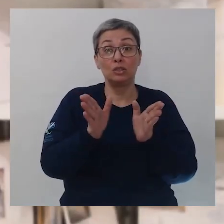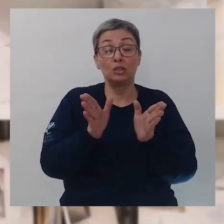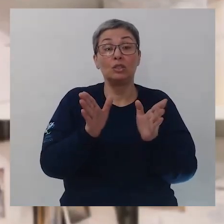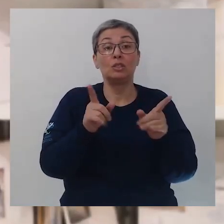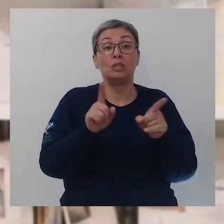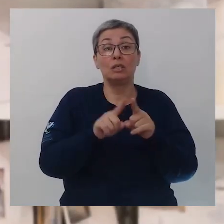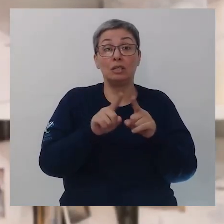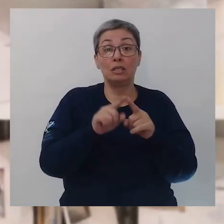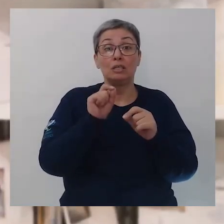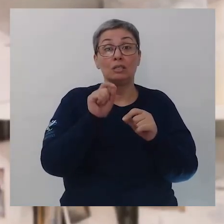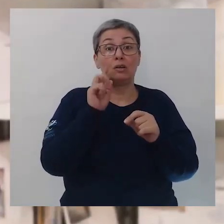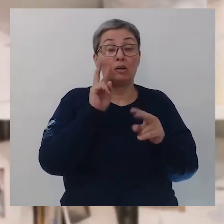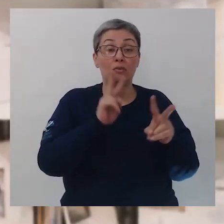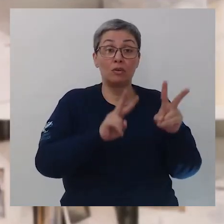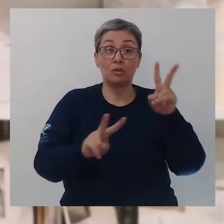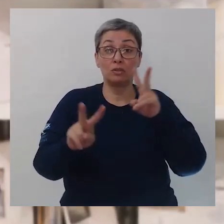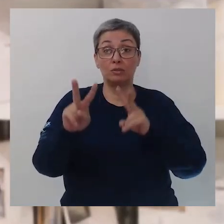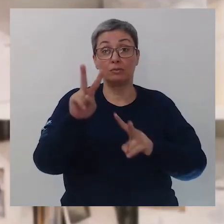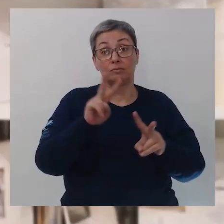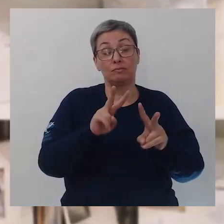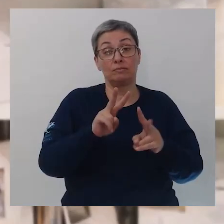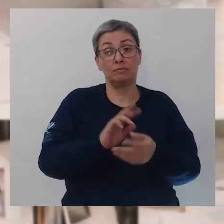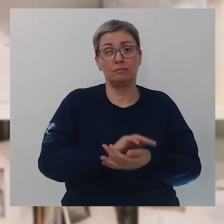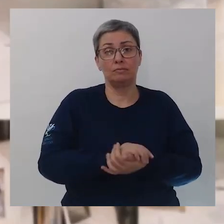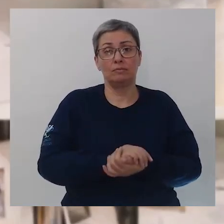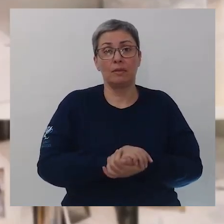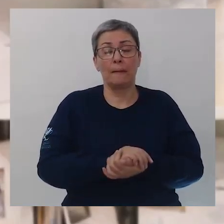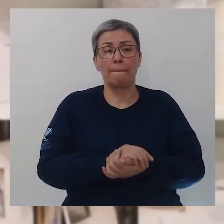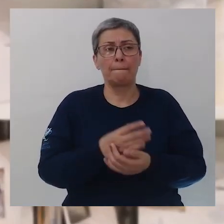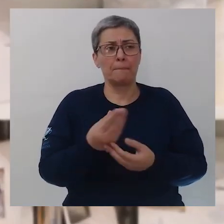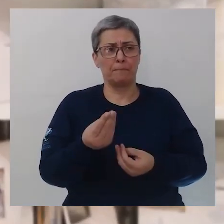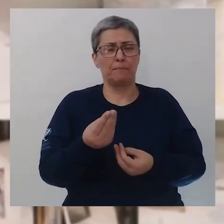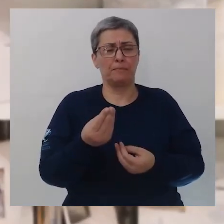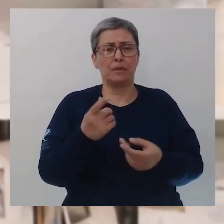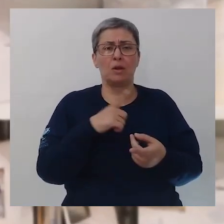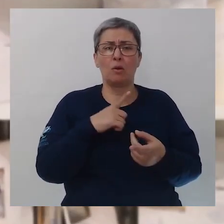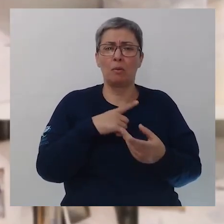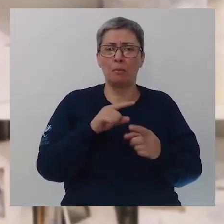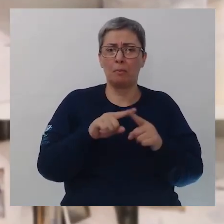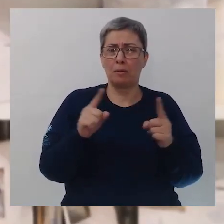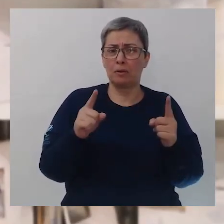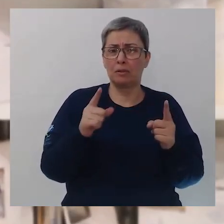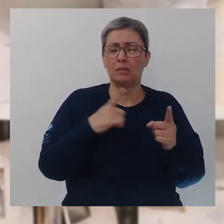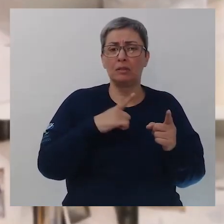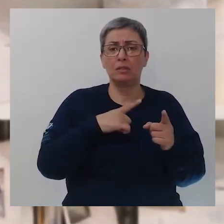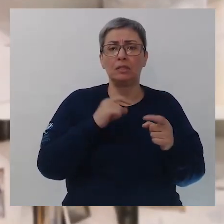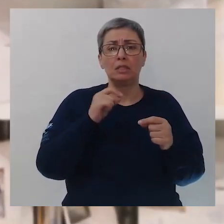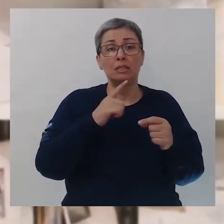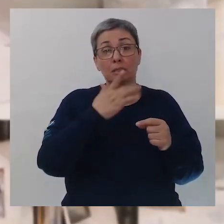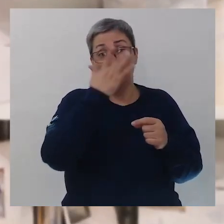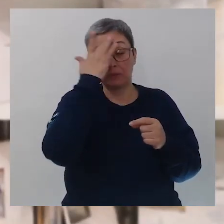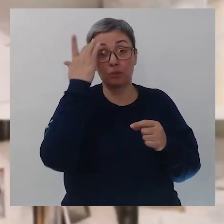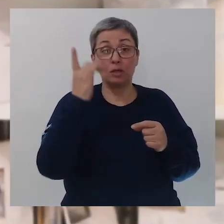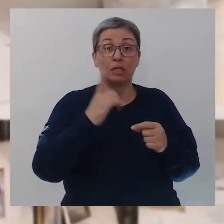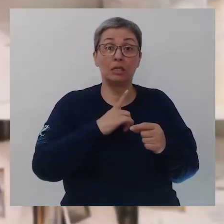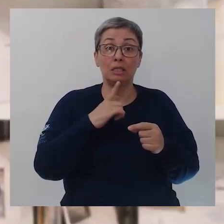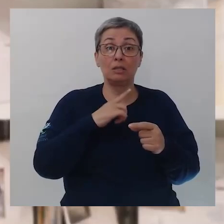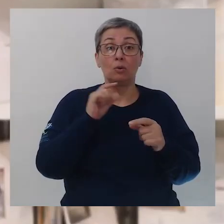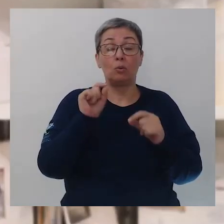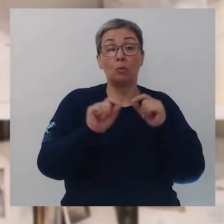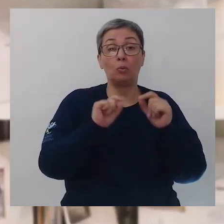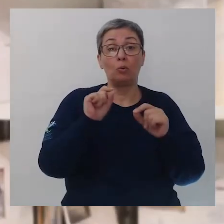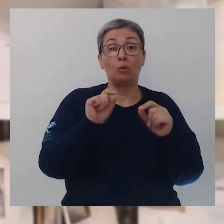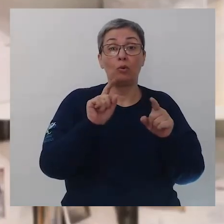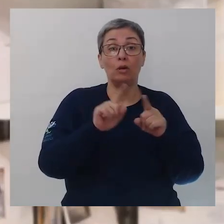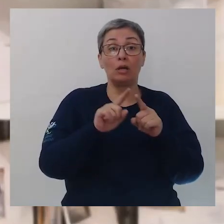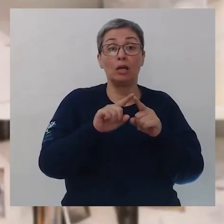acessibilidade da visualização. Uai, afinal, nós temos pessoas que têm aí